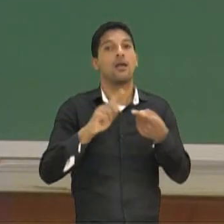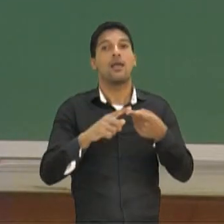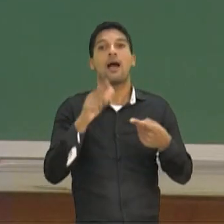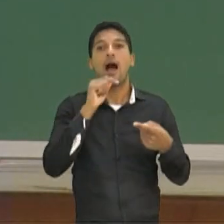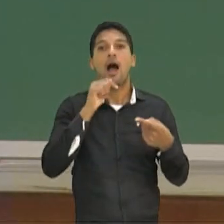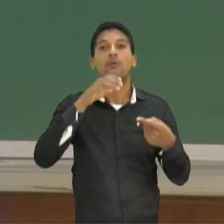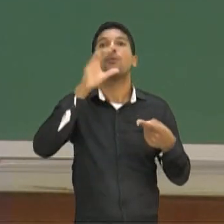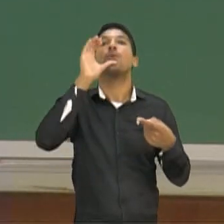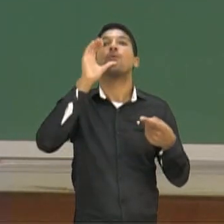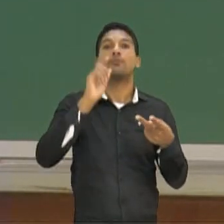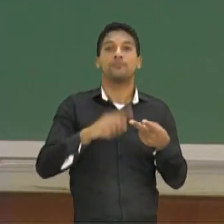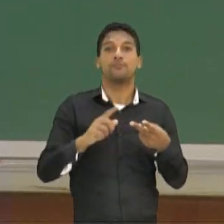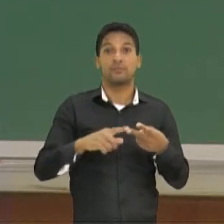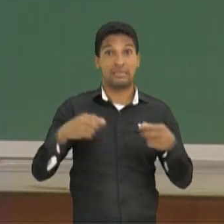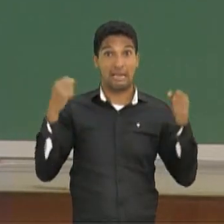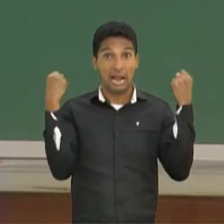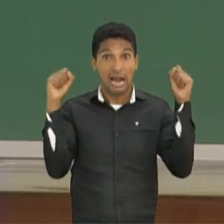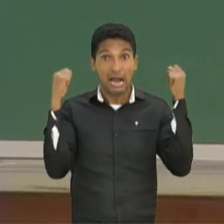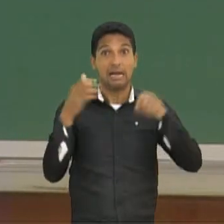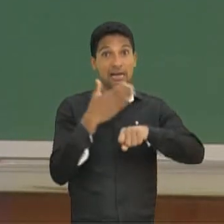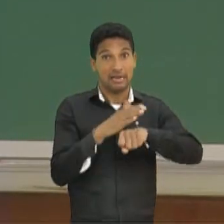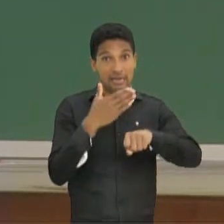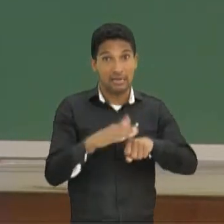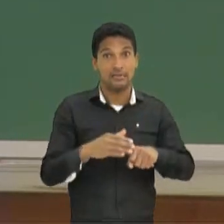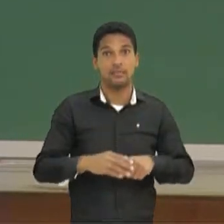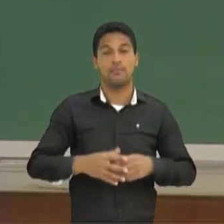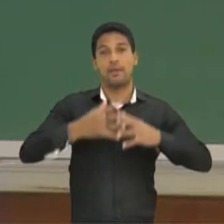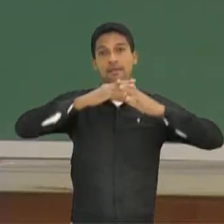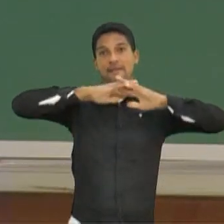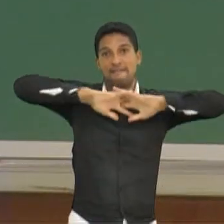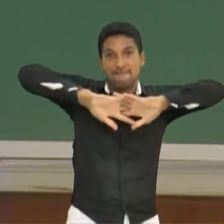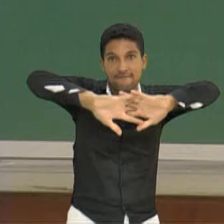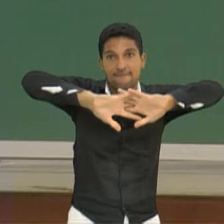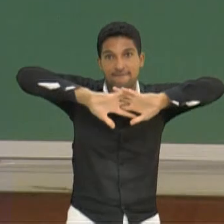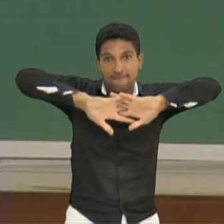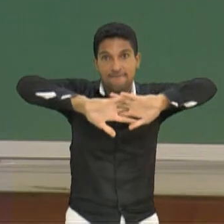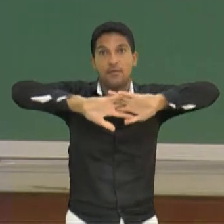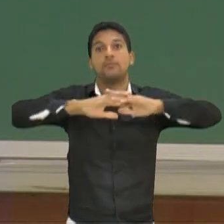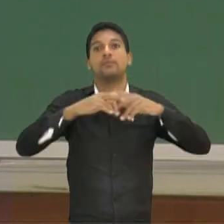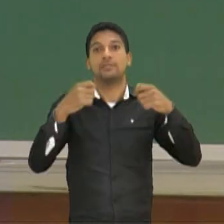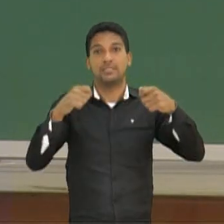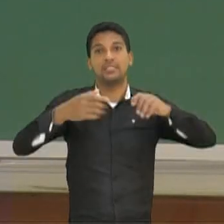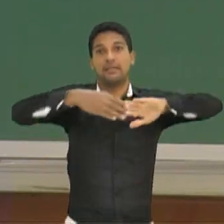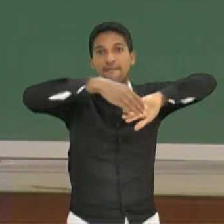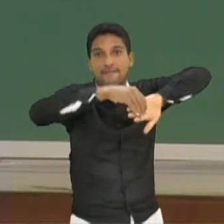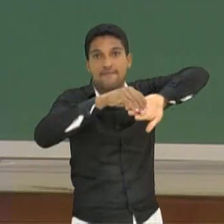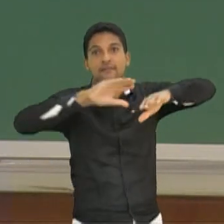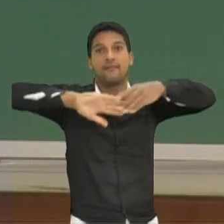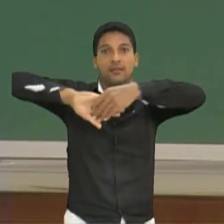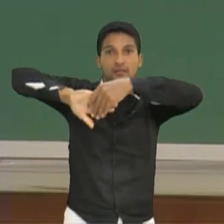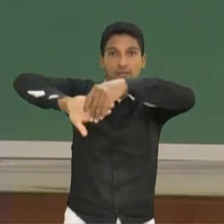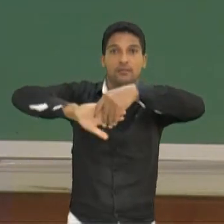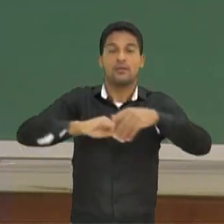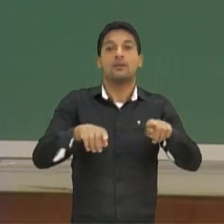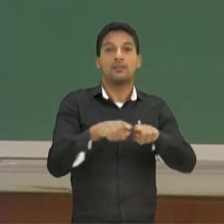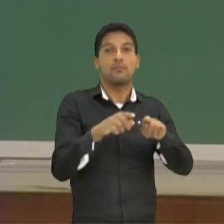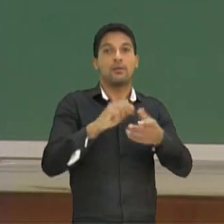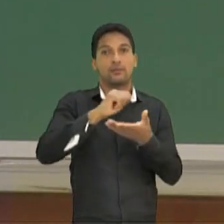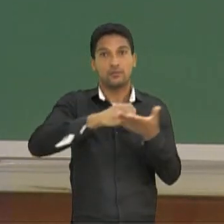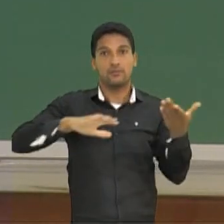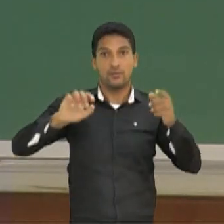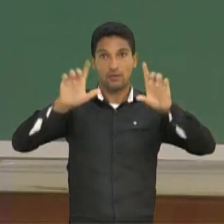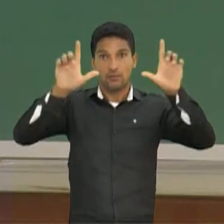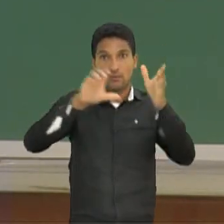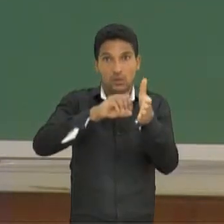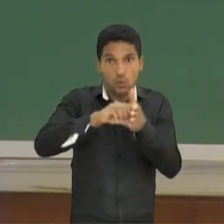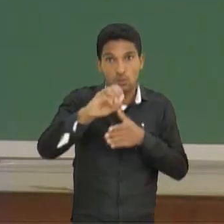atividade física regularmente, faça alongamentos, organize uma rotina de estudos, realize atividades no Classroom. Dúvidas? Entre em contato